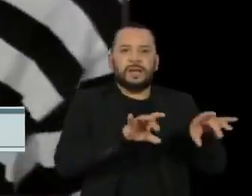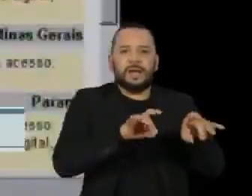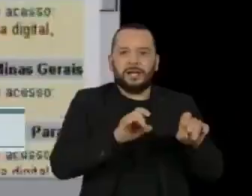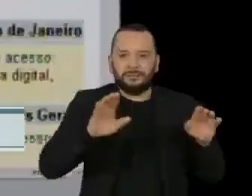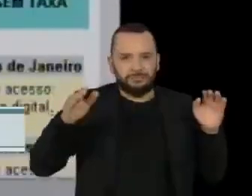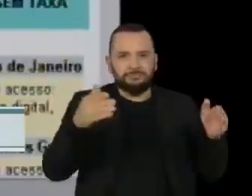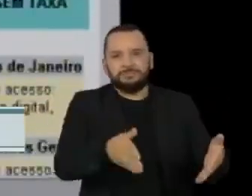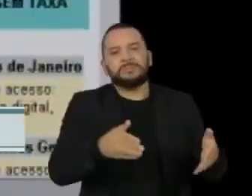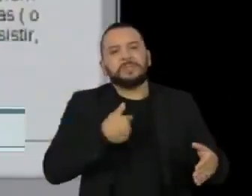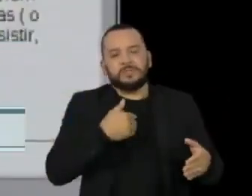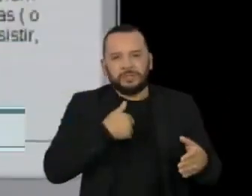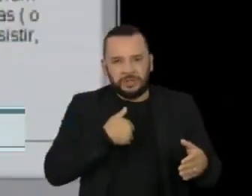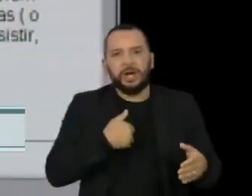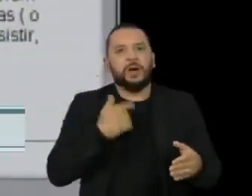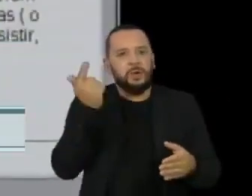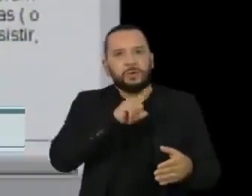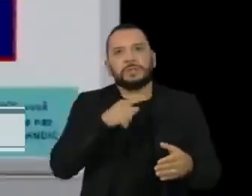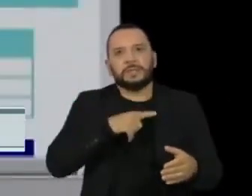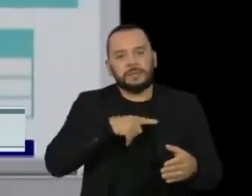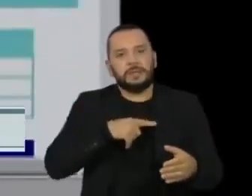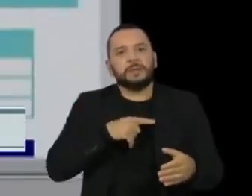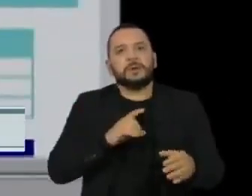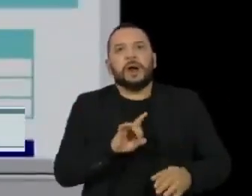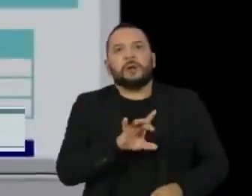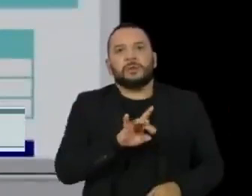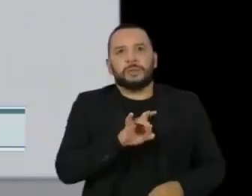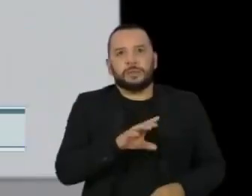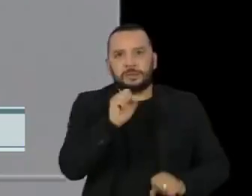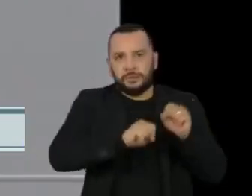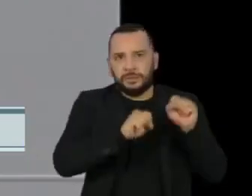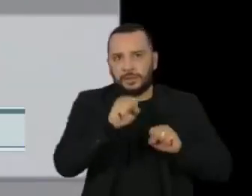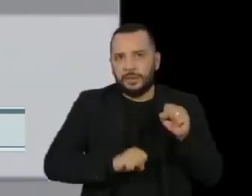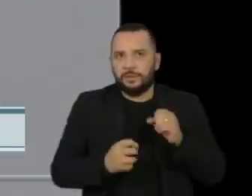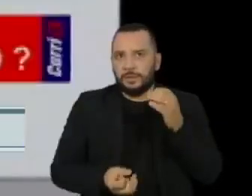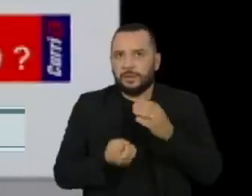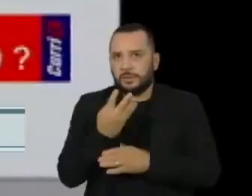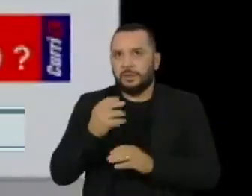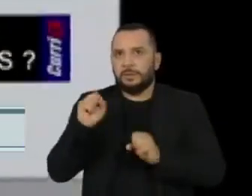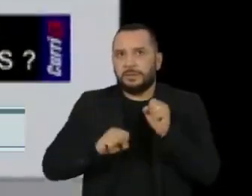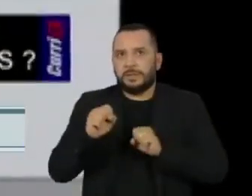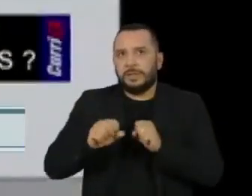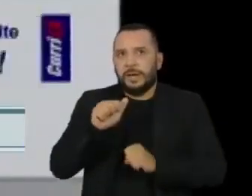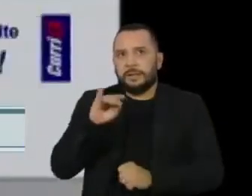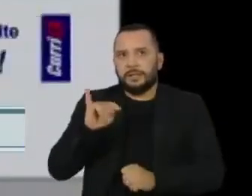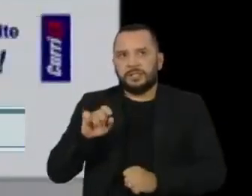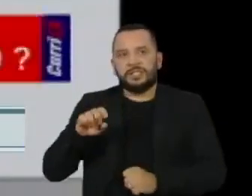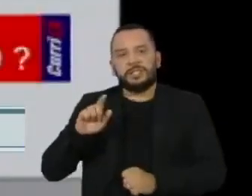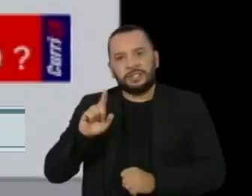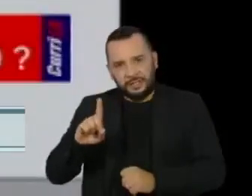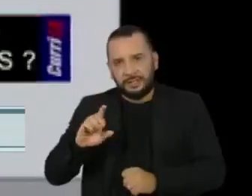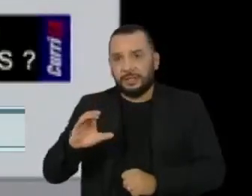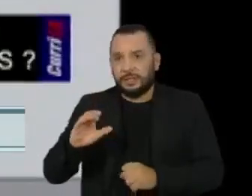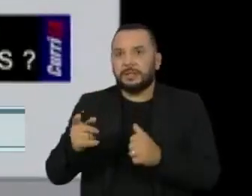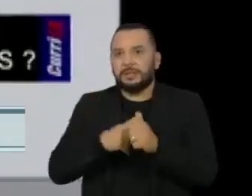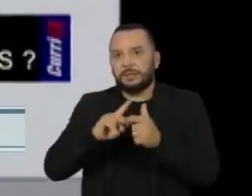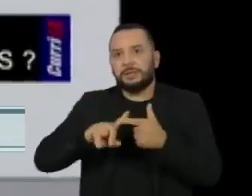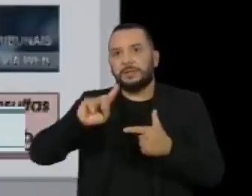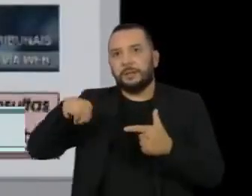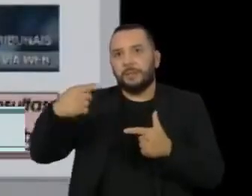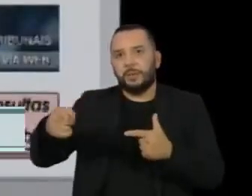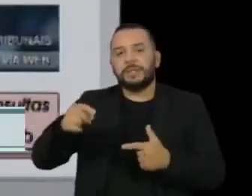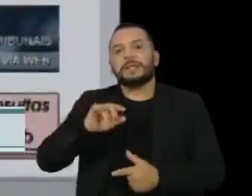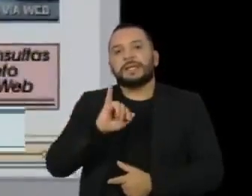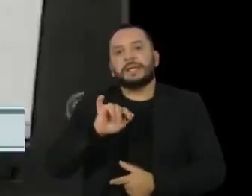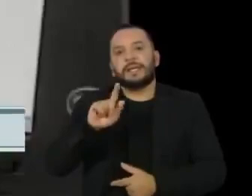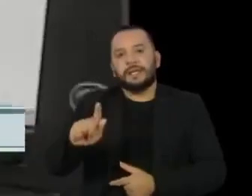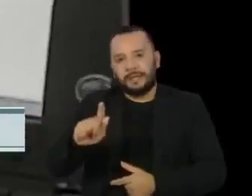profissional com automação industrial. Criou a Mandic BBS em 1990 e depois o IG, dois gigantes entre os